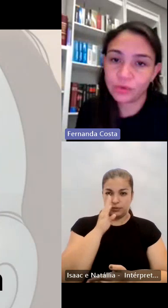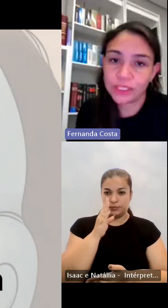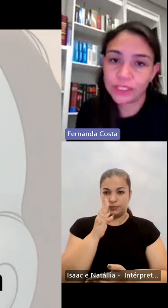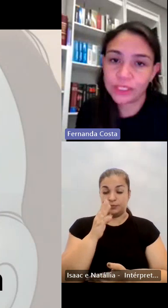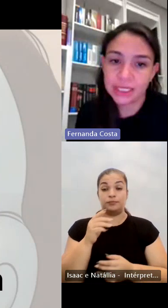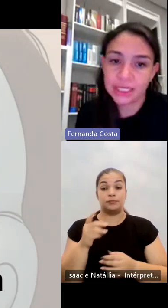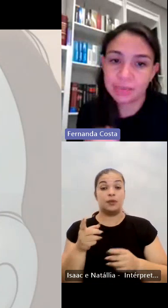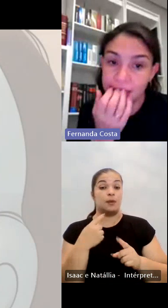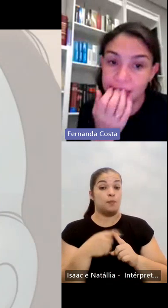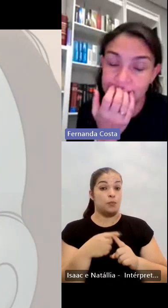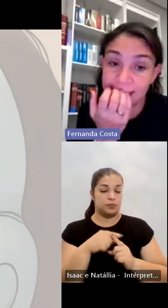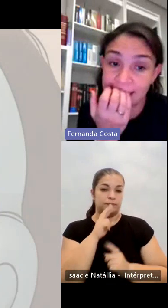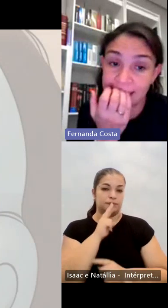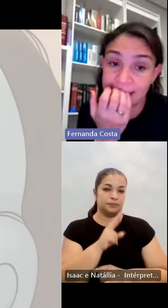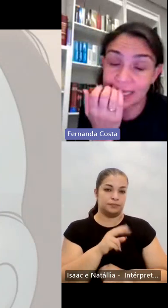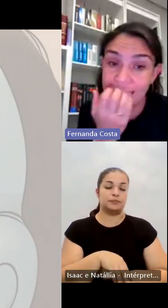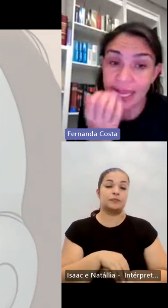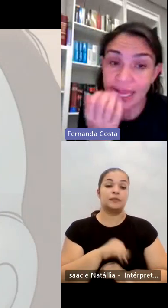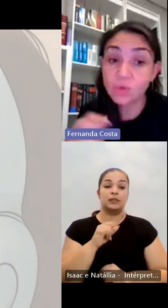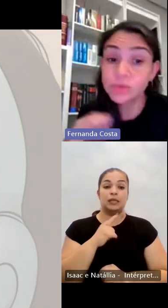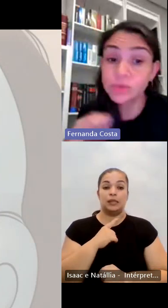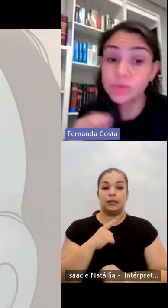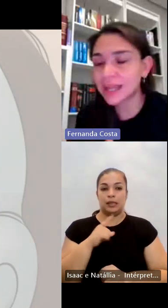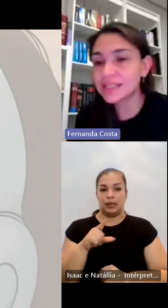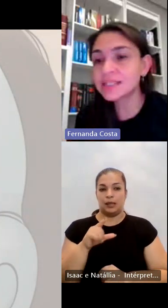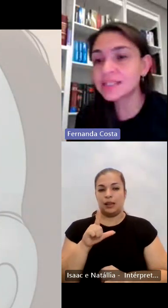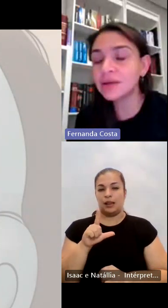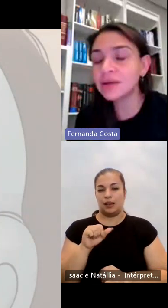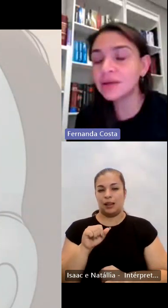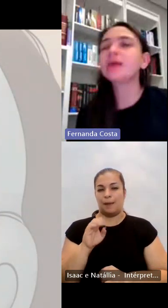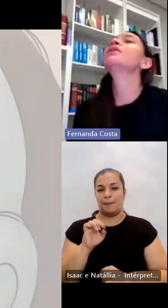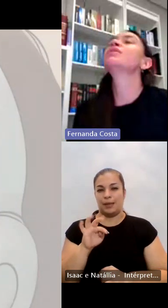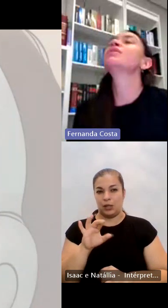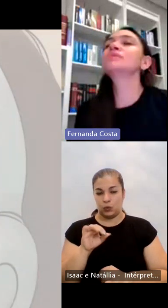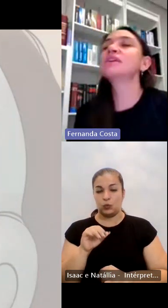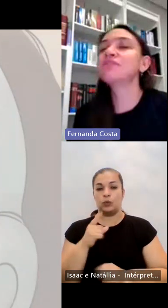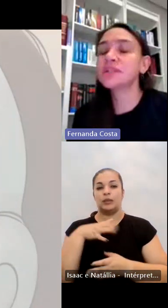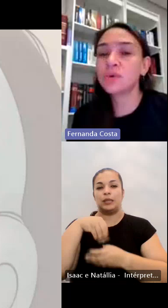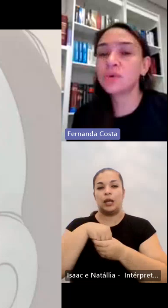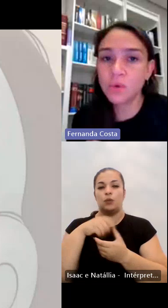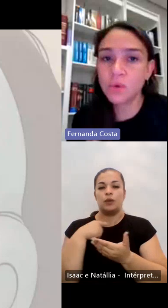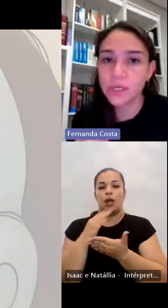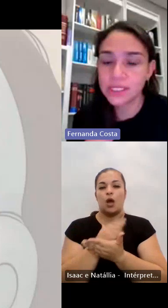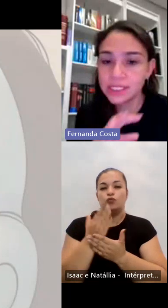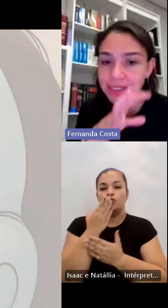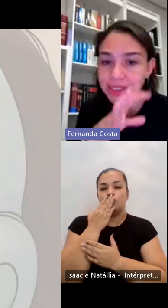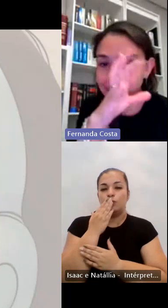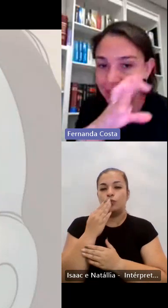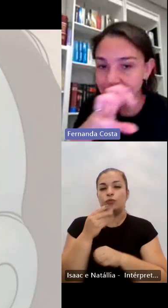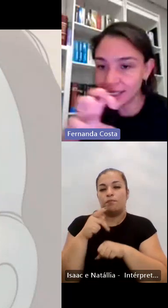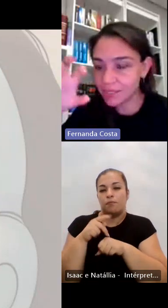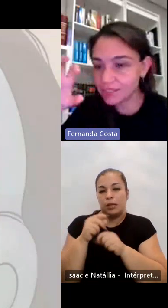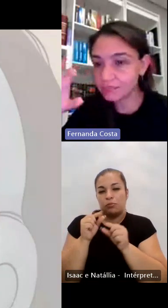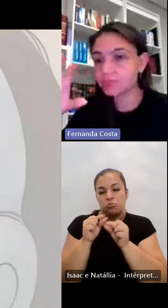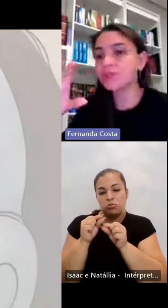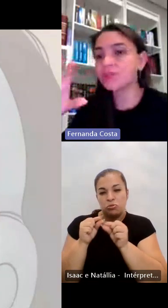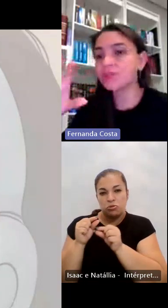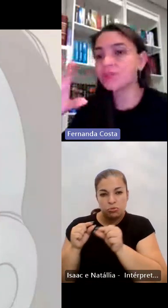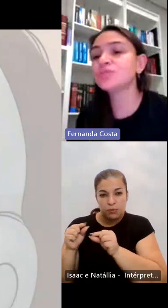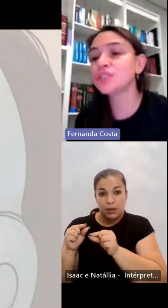labirinto, voltando aqui na imagem, você tem alguns cristais que estão lá. Quando você faz alguma coisa que desequilibra